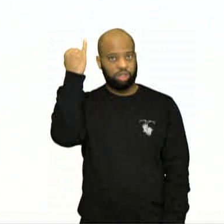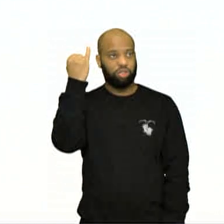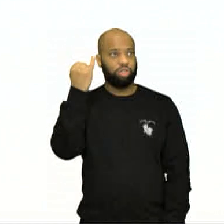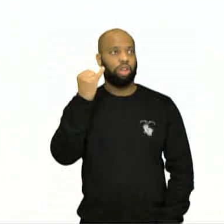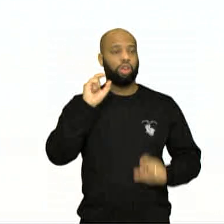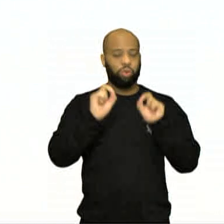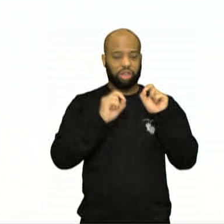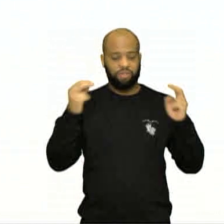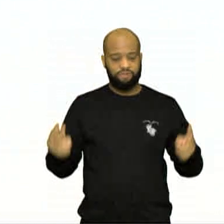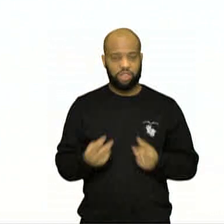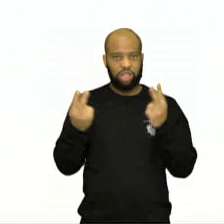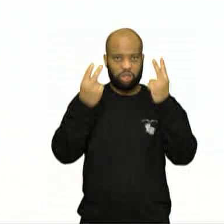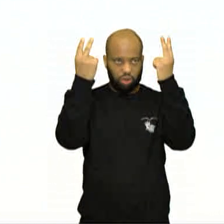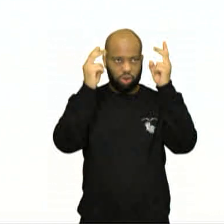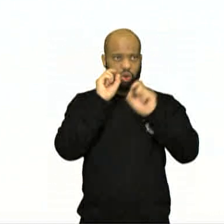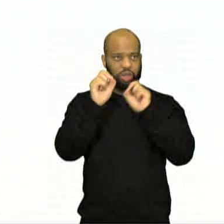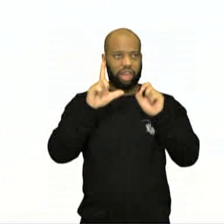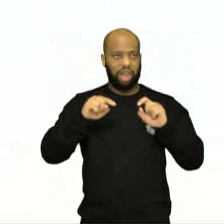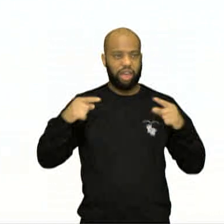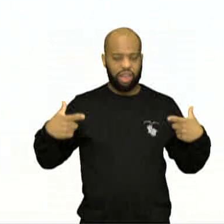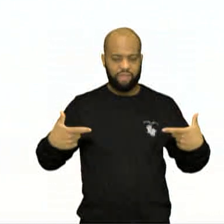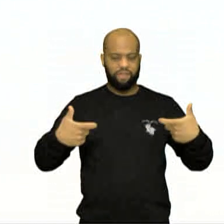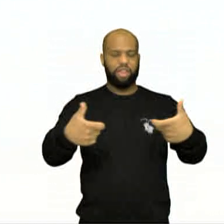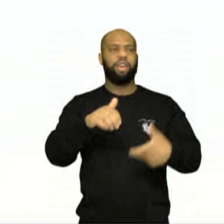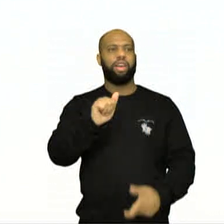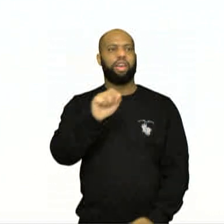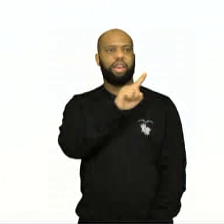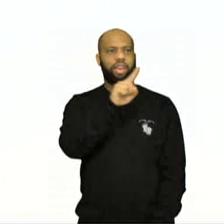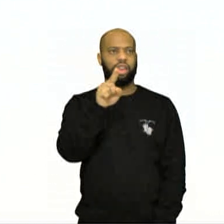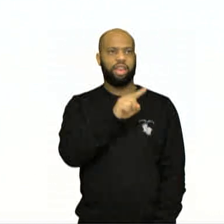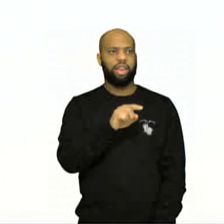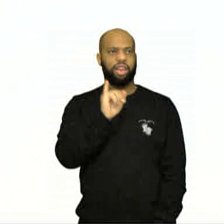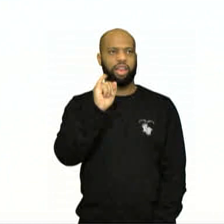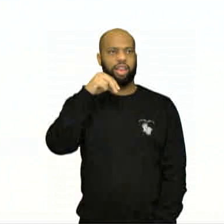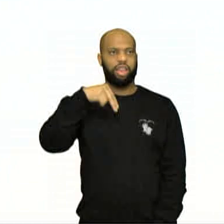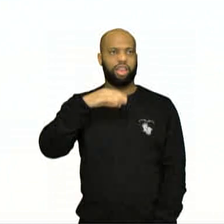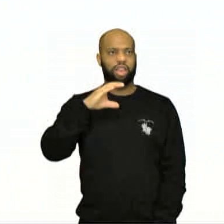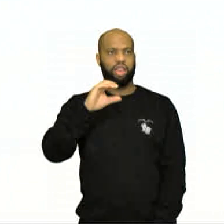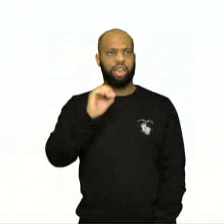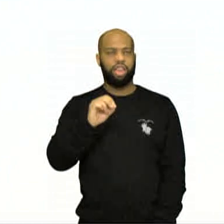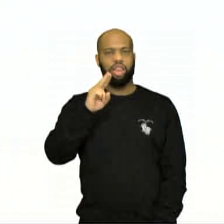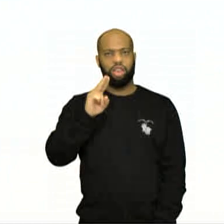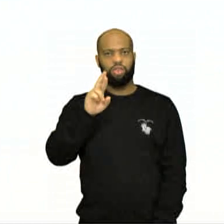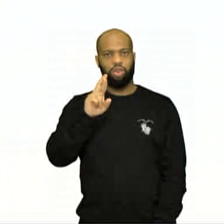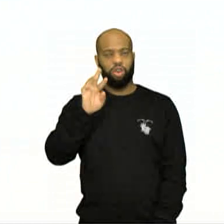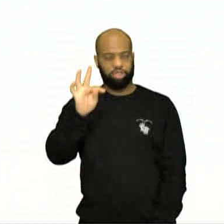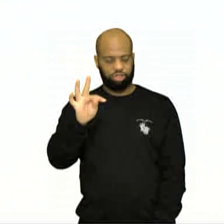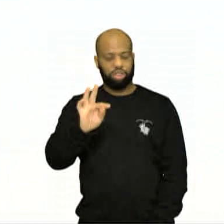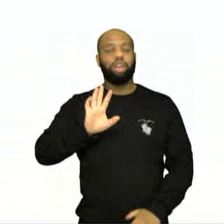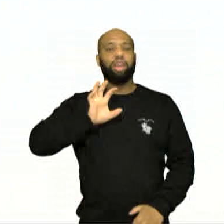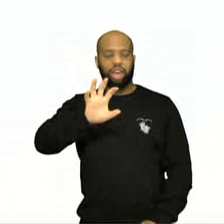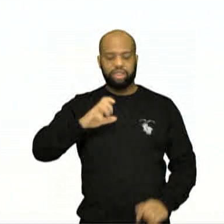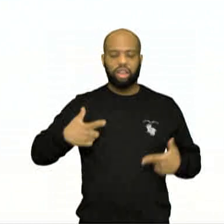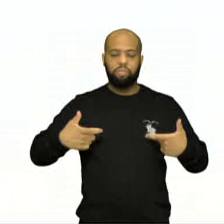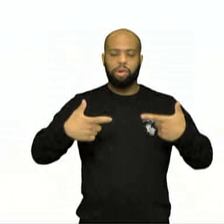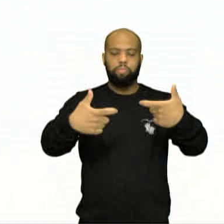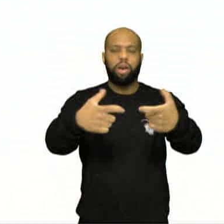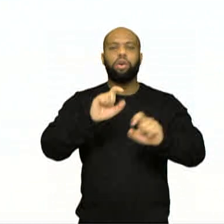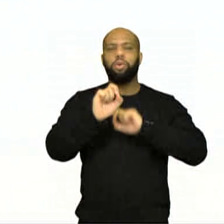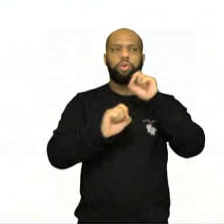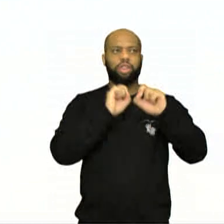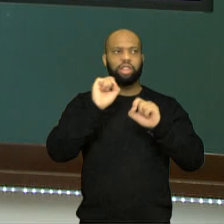dos ingleses, que foi a Batalha de Azincourt, né? E essa batalha, pessoal, ela vai provocar